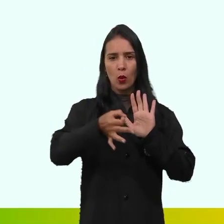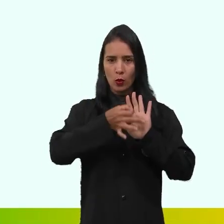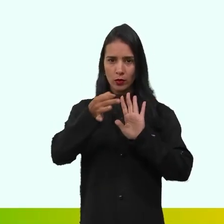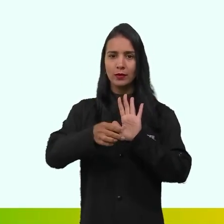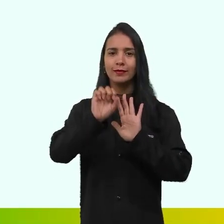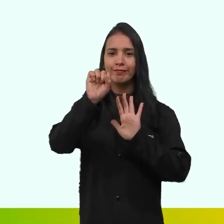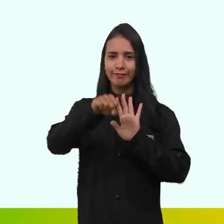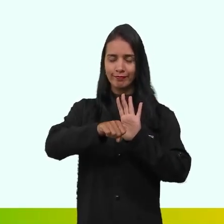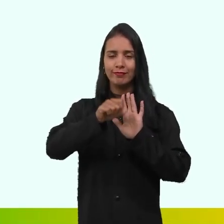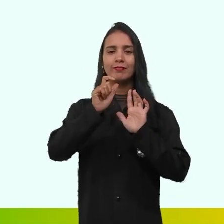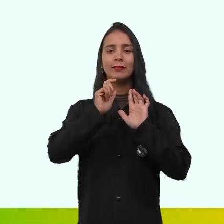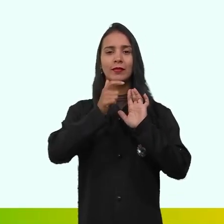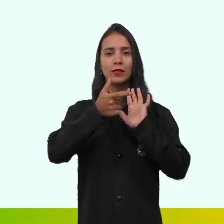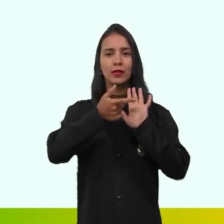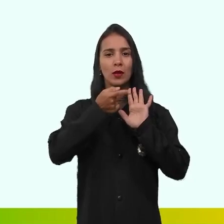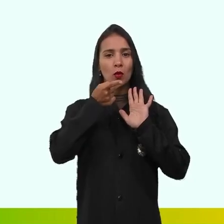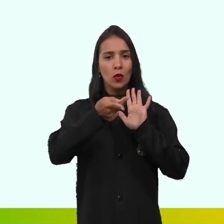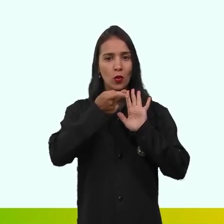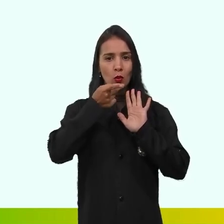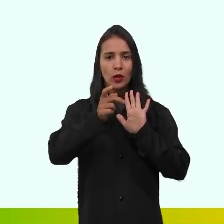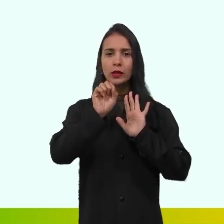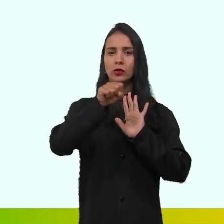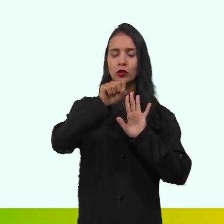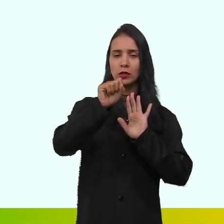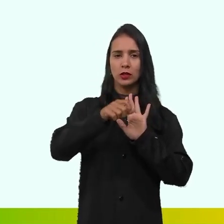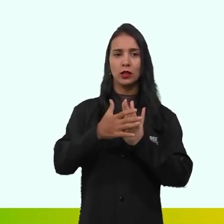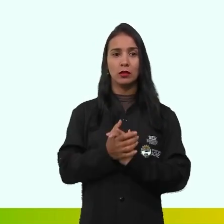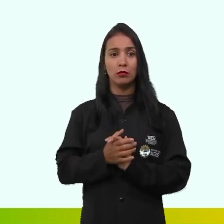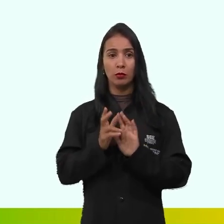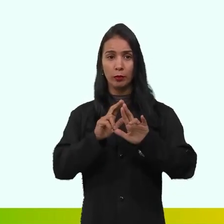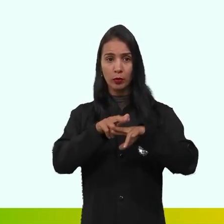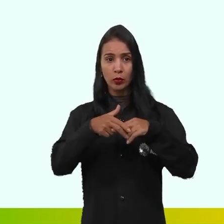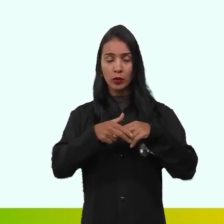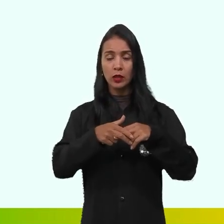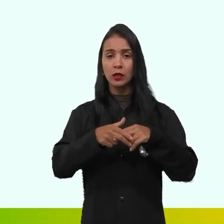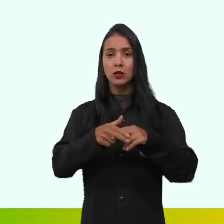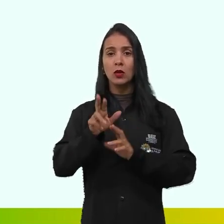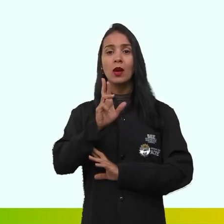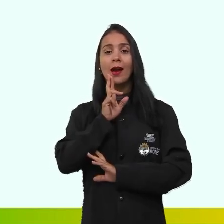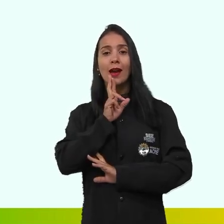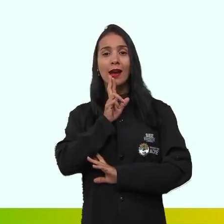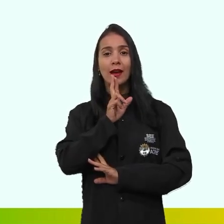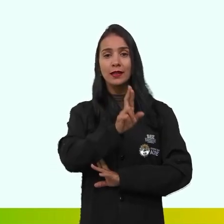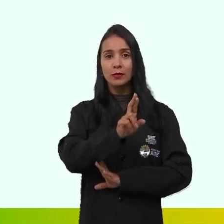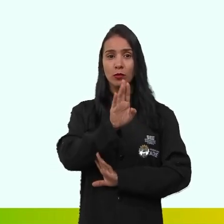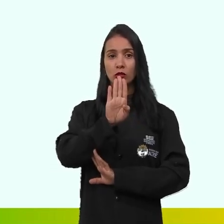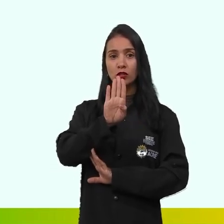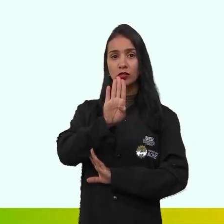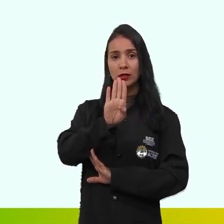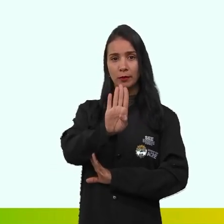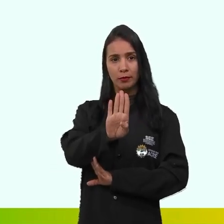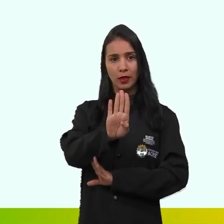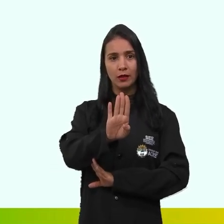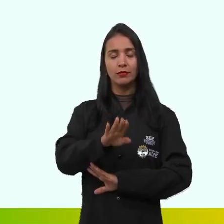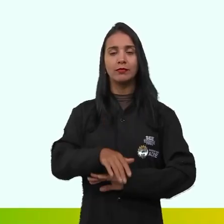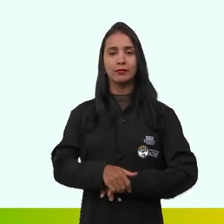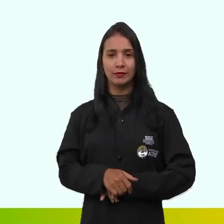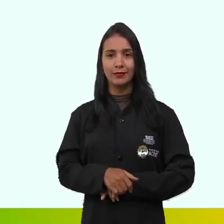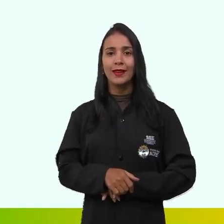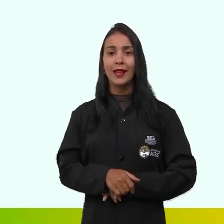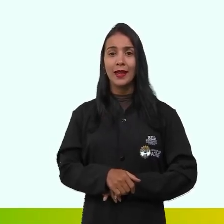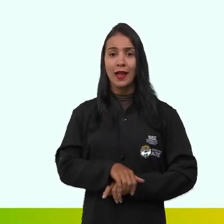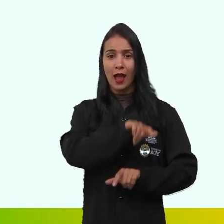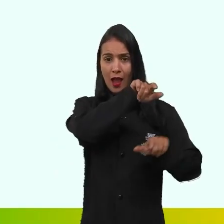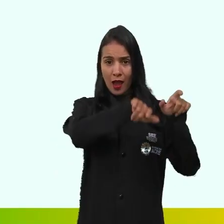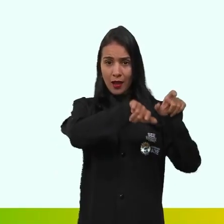tivesse uma crítica ali na Constituição. Então, a minha alternativa correta é a letra B, a facilidade com